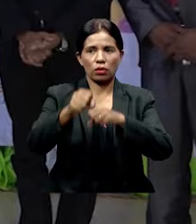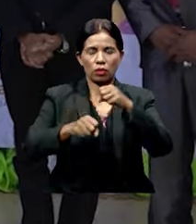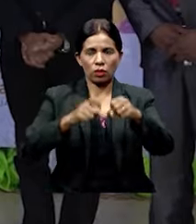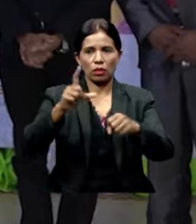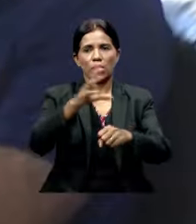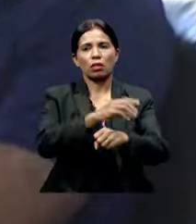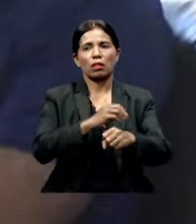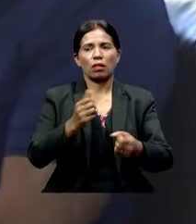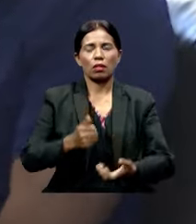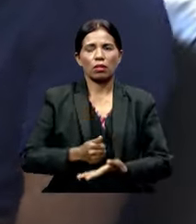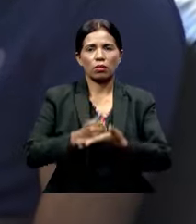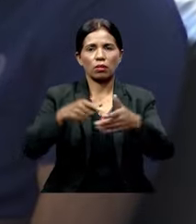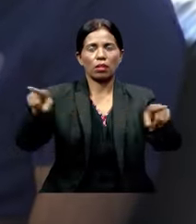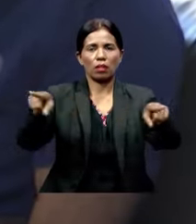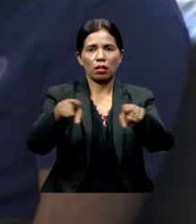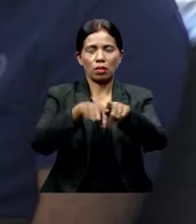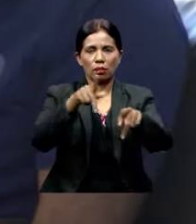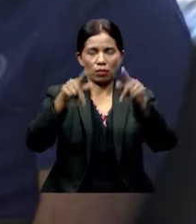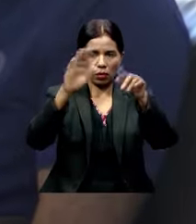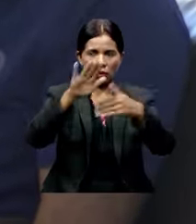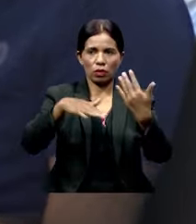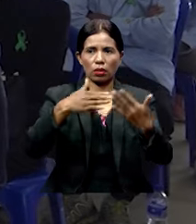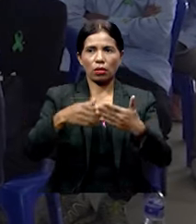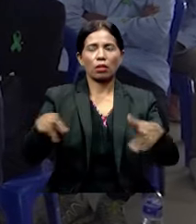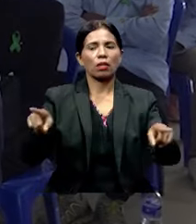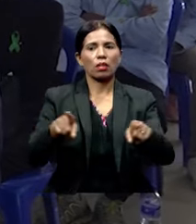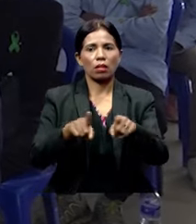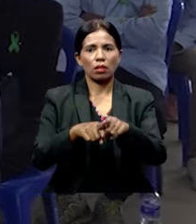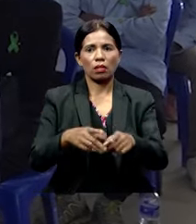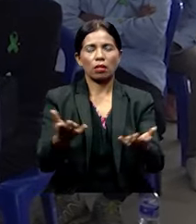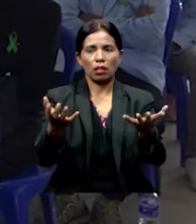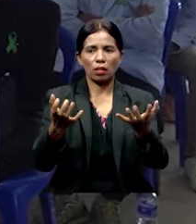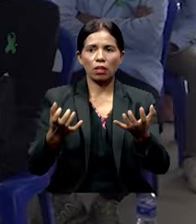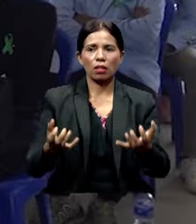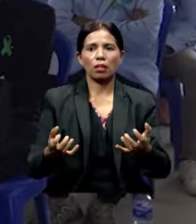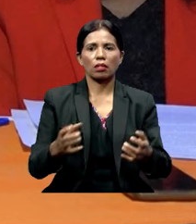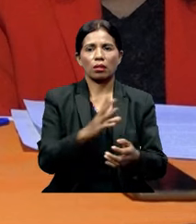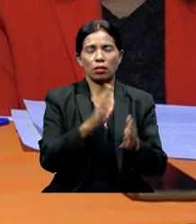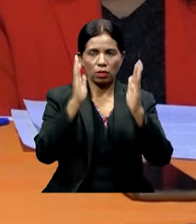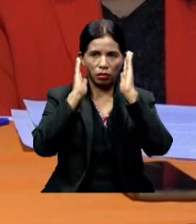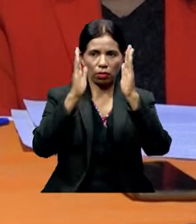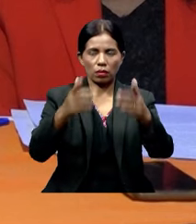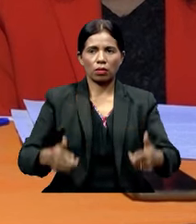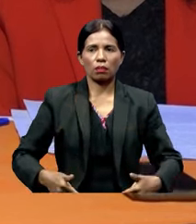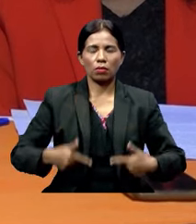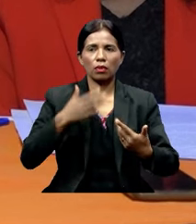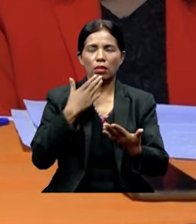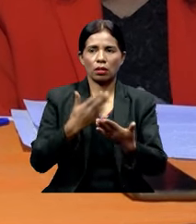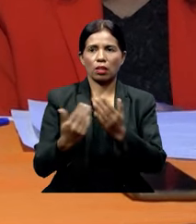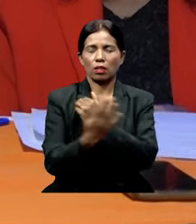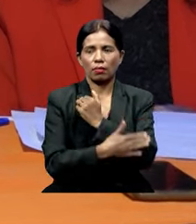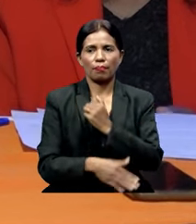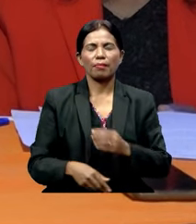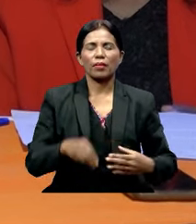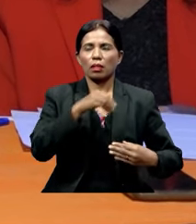lihusi tratamento igual ba sidadan hotu anesan parte interessado ba prosperidade no moris dia kenasang nian. Bolsa da